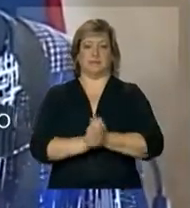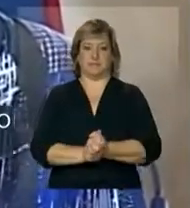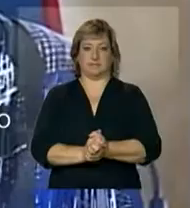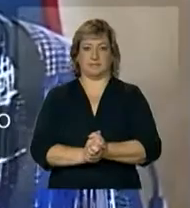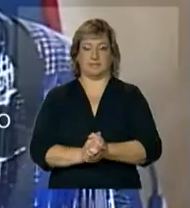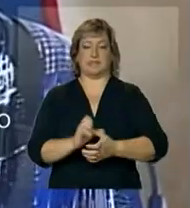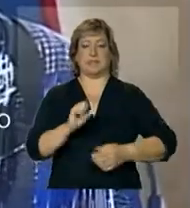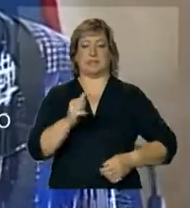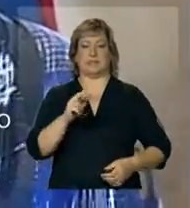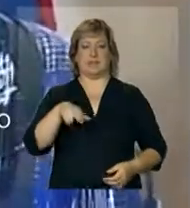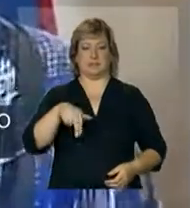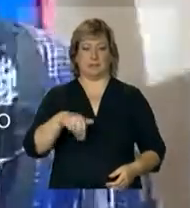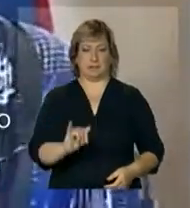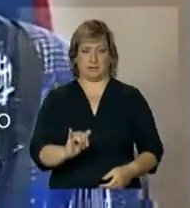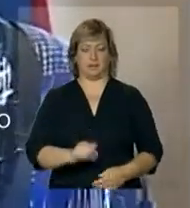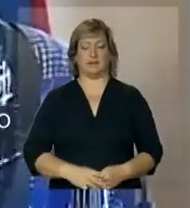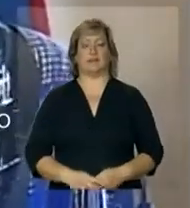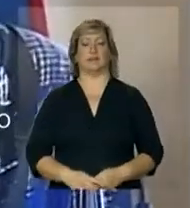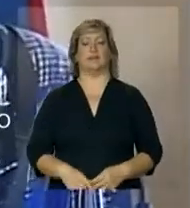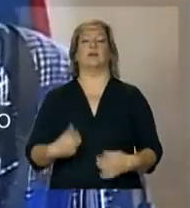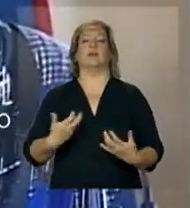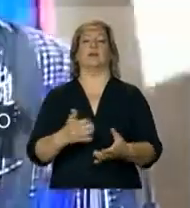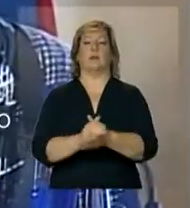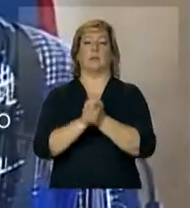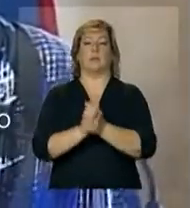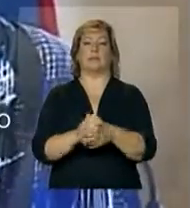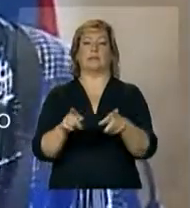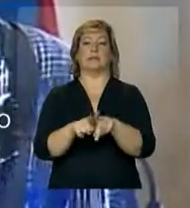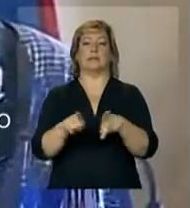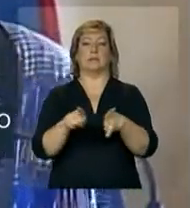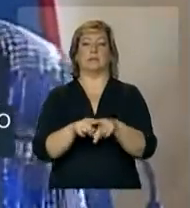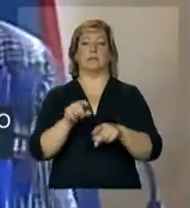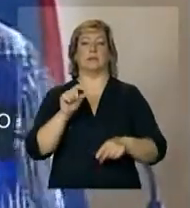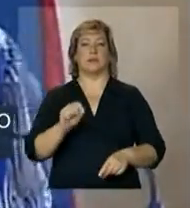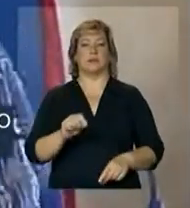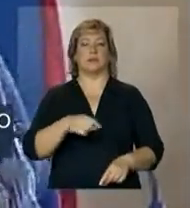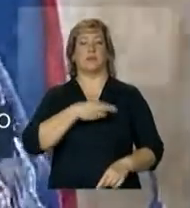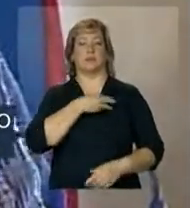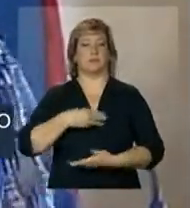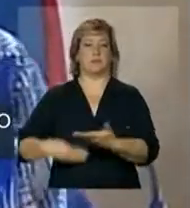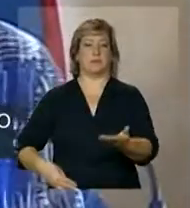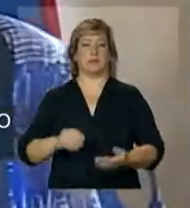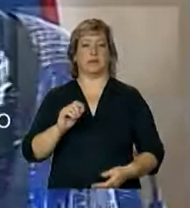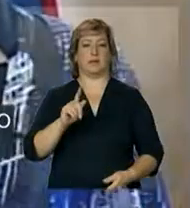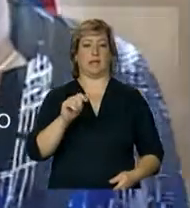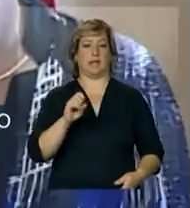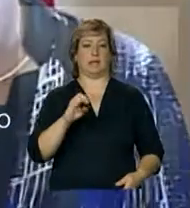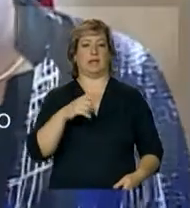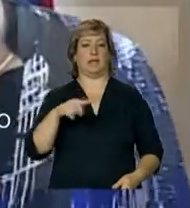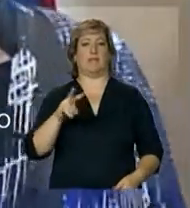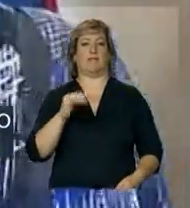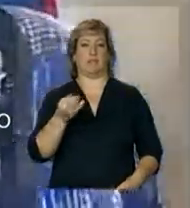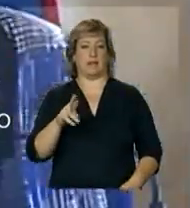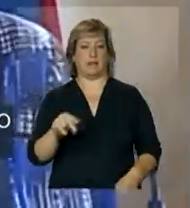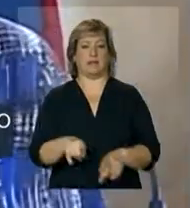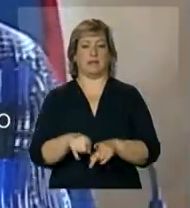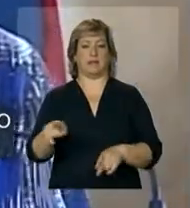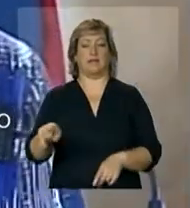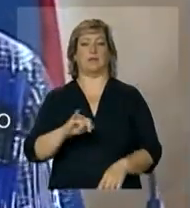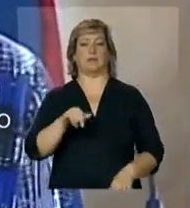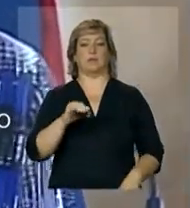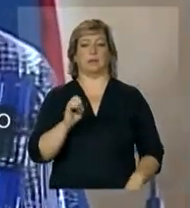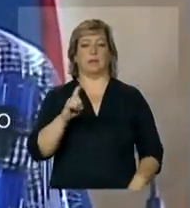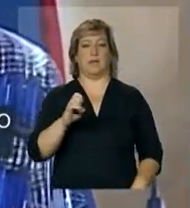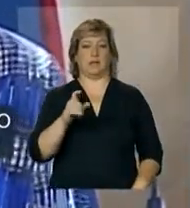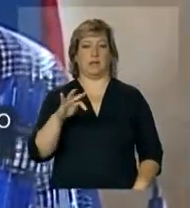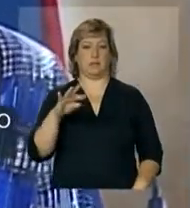senador José Sarney. Queria cumprimentar os ministros Gastão Vieira, do Turismo, José